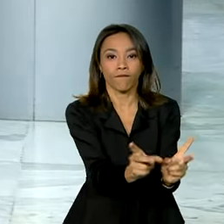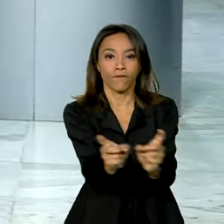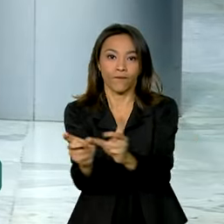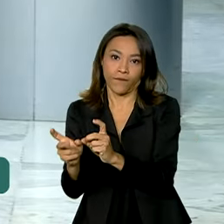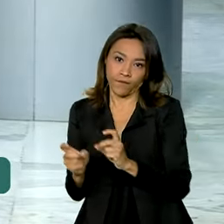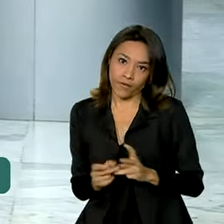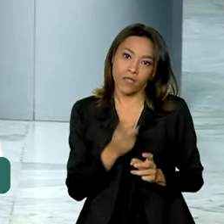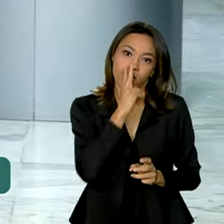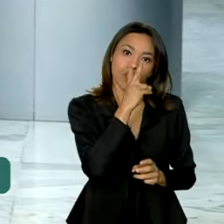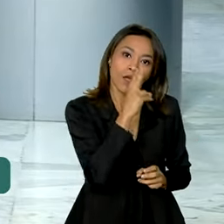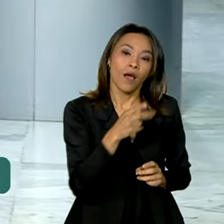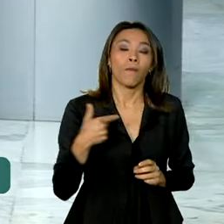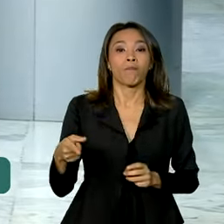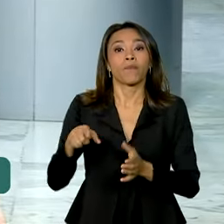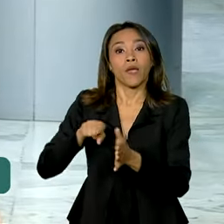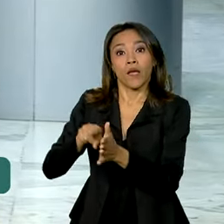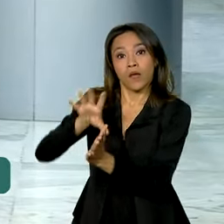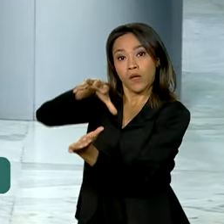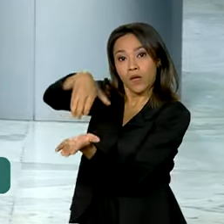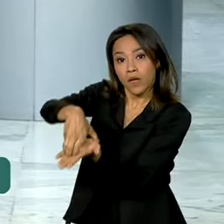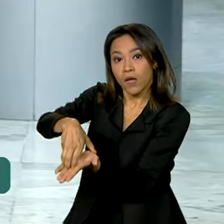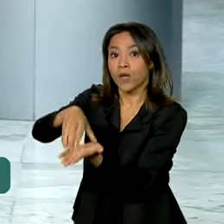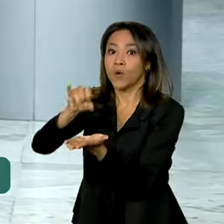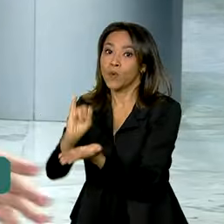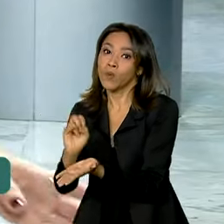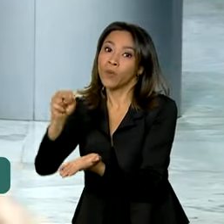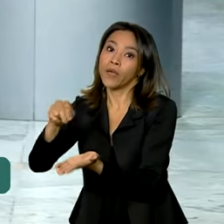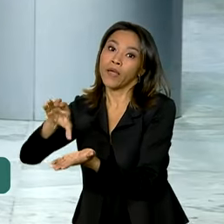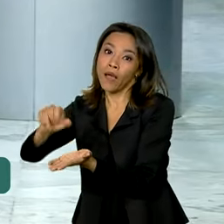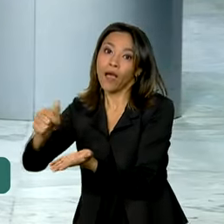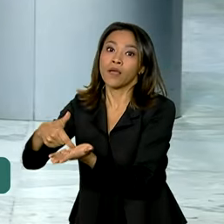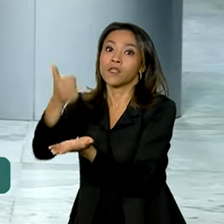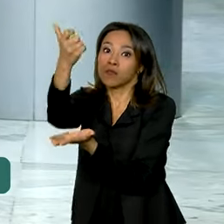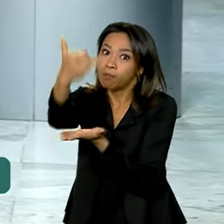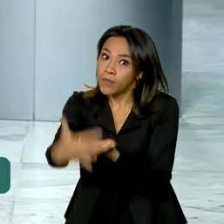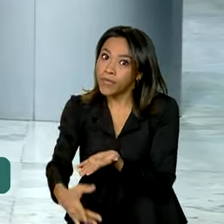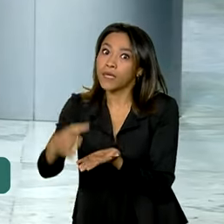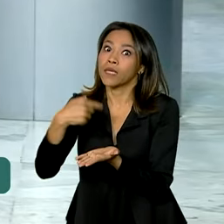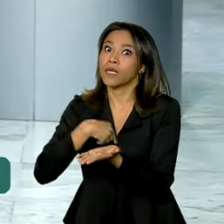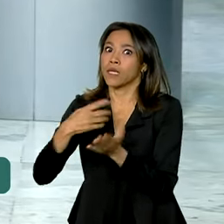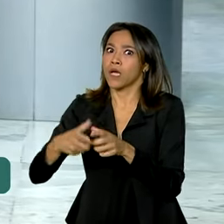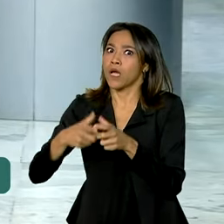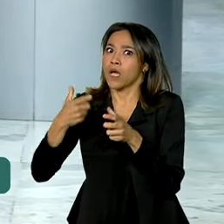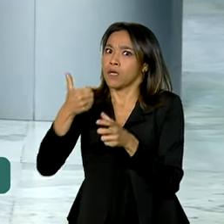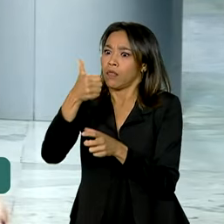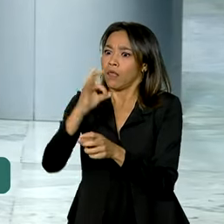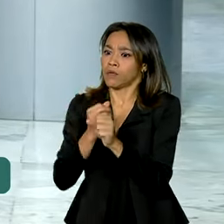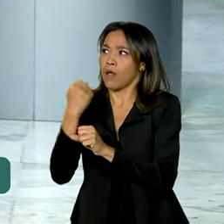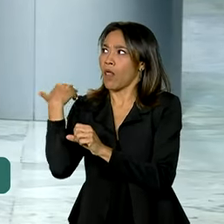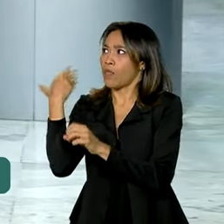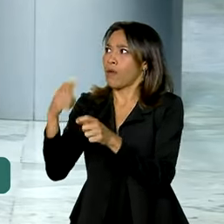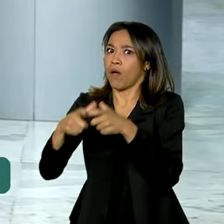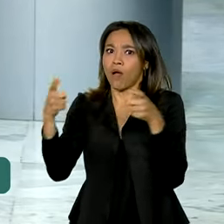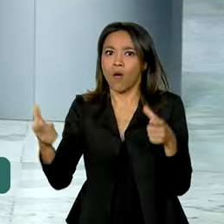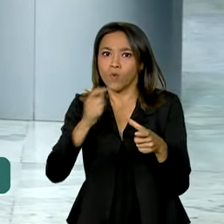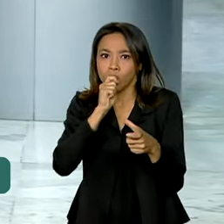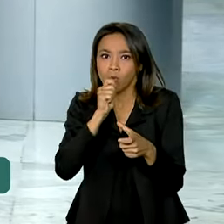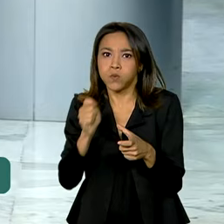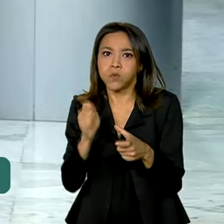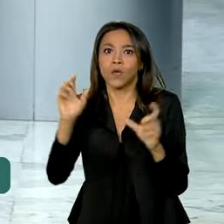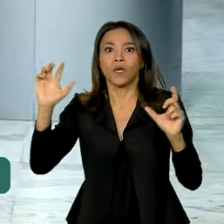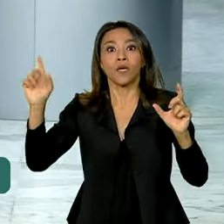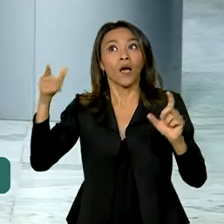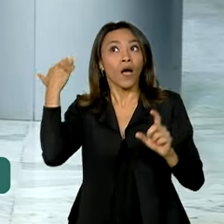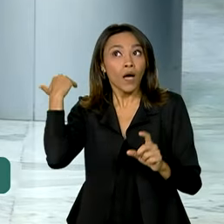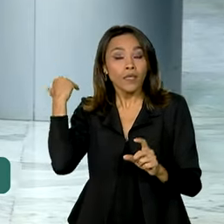do Câncer mostram redução no número de fumantes no país nas últimas décadas. Em 1989, eles eram